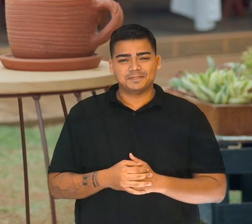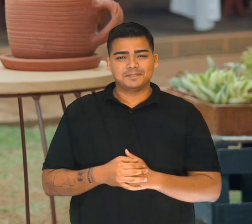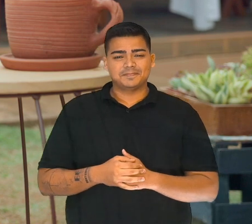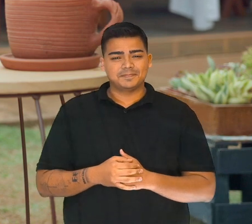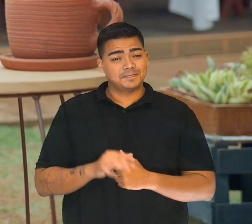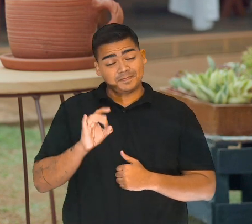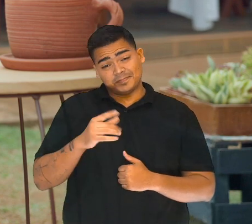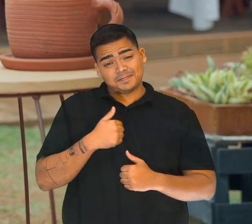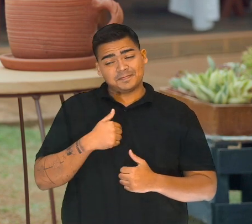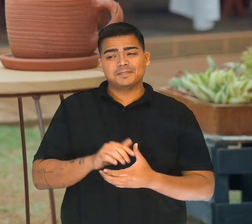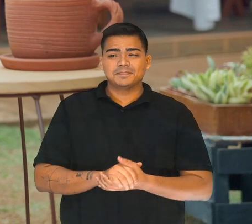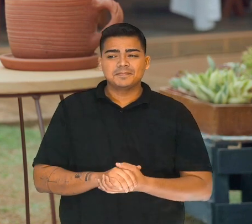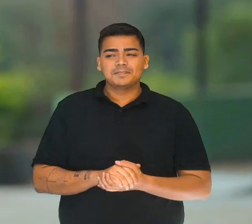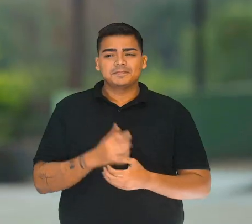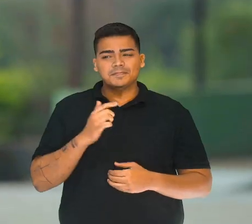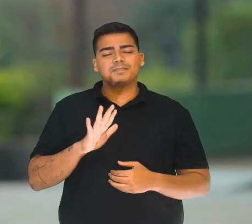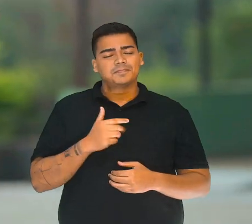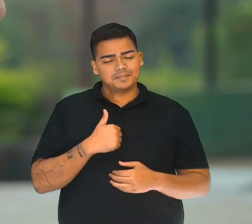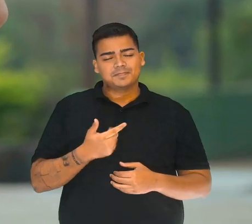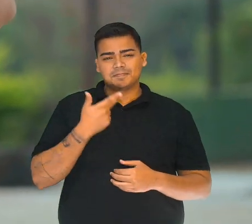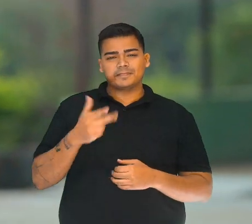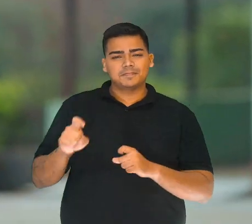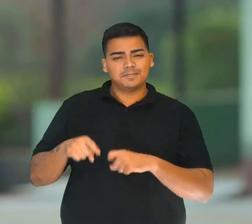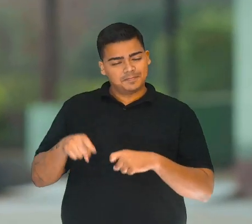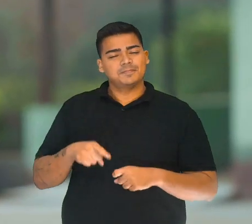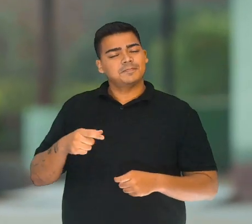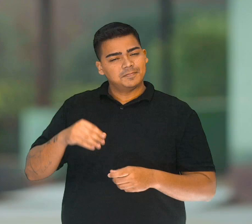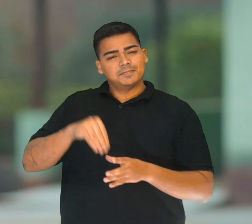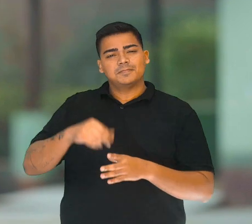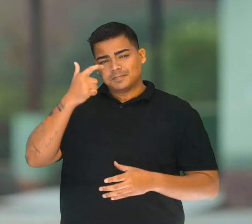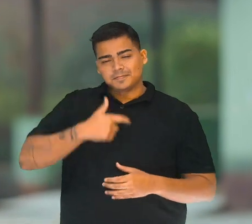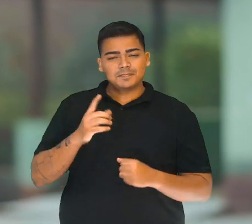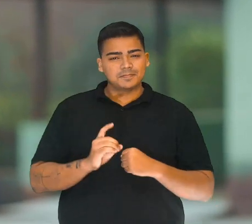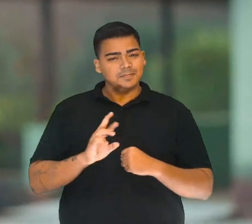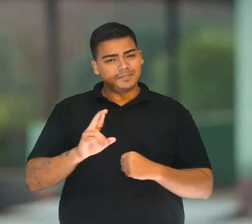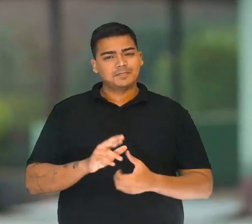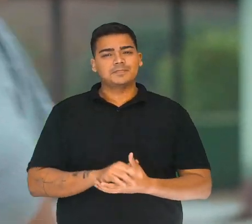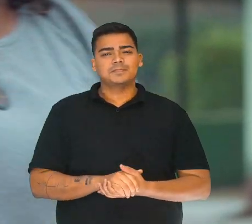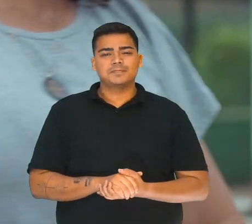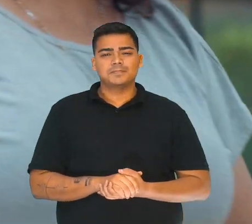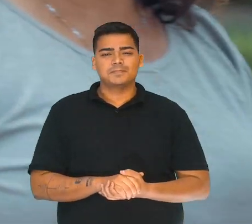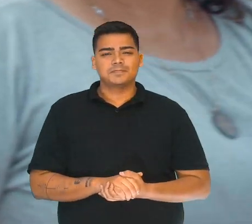É isso, né? Só eu. Mas eu falo que lá na roça eu também sou doutora.